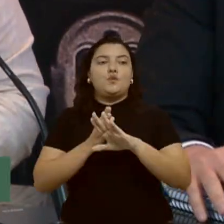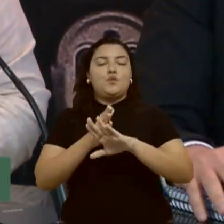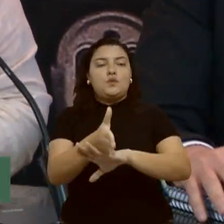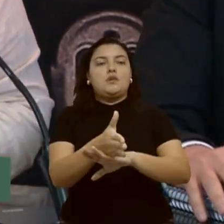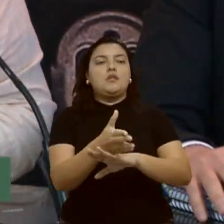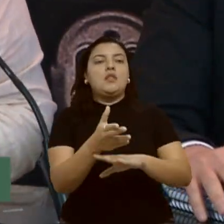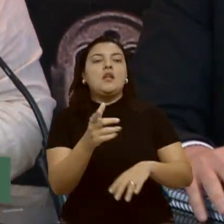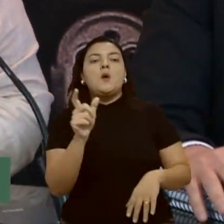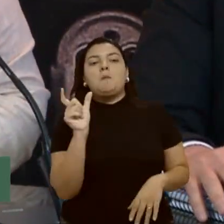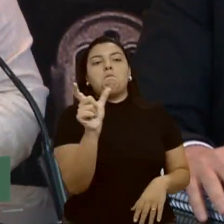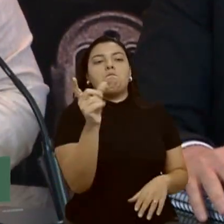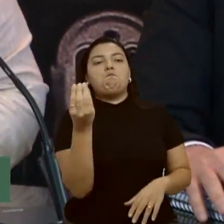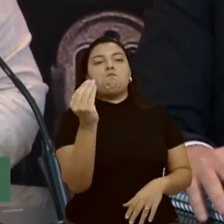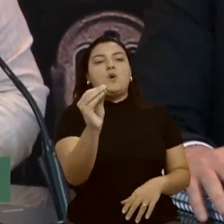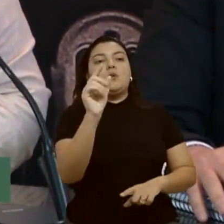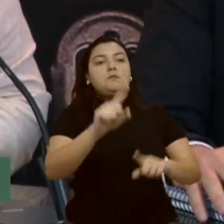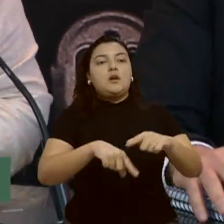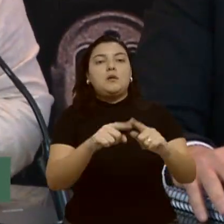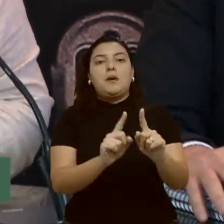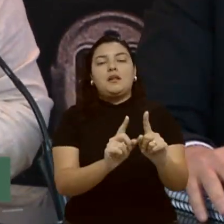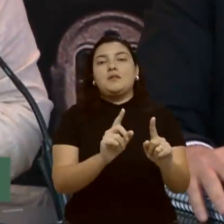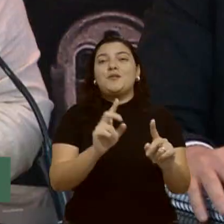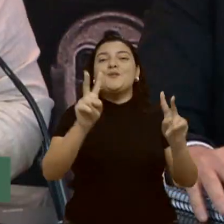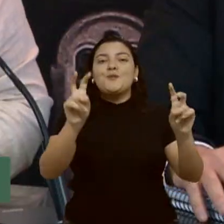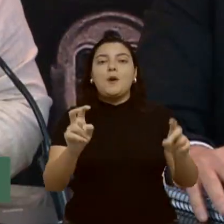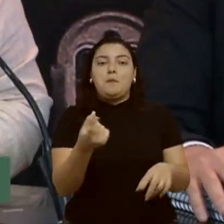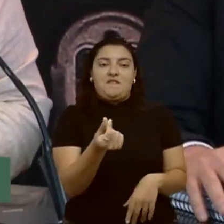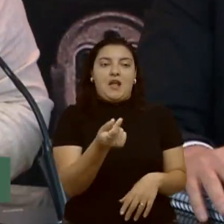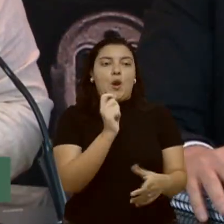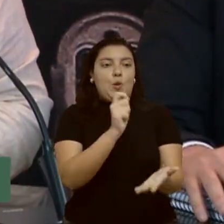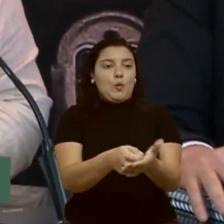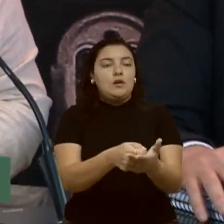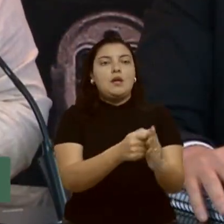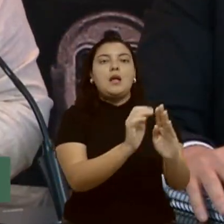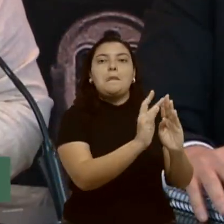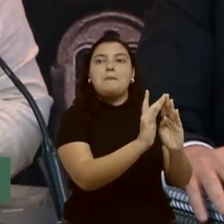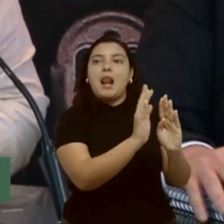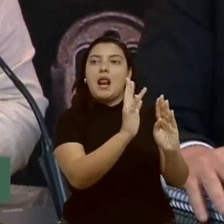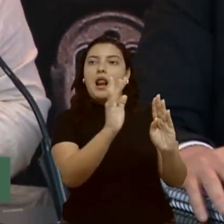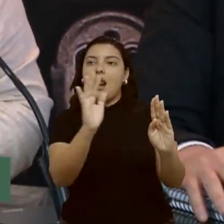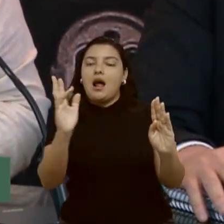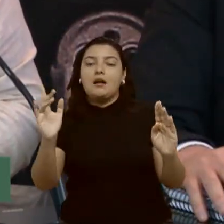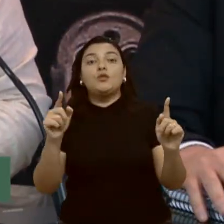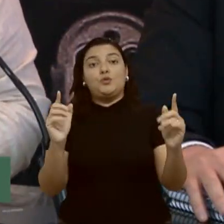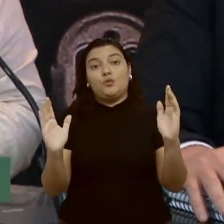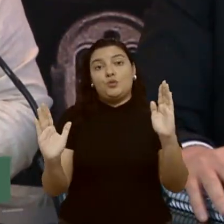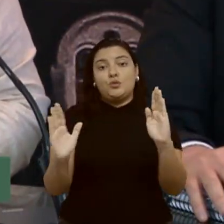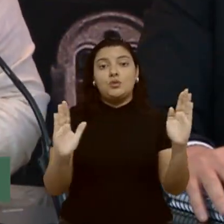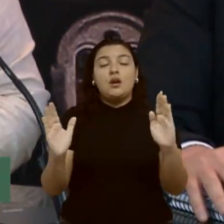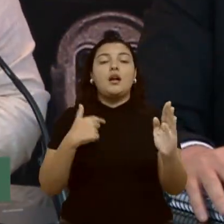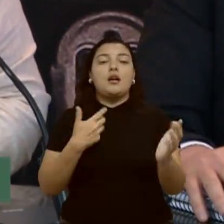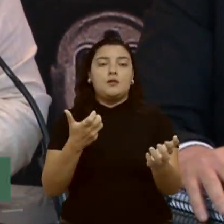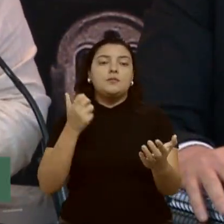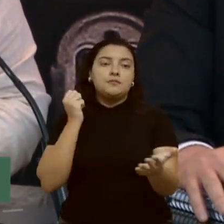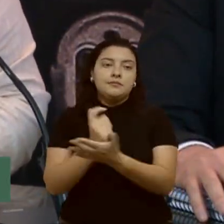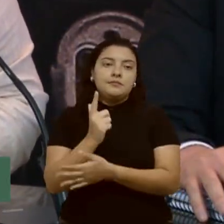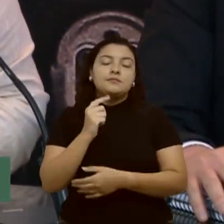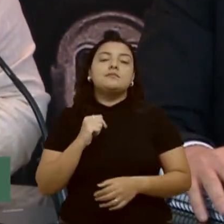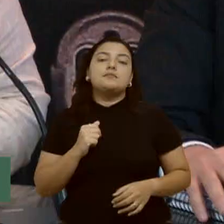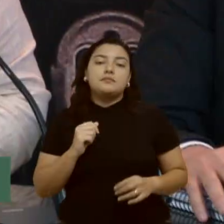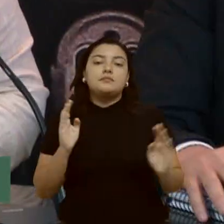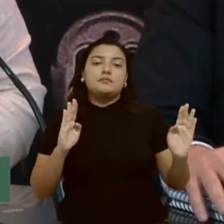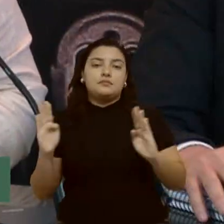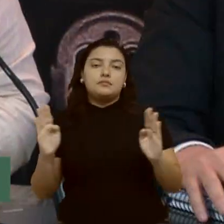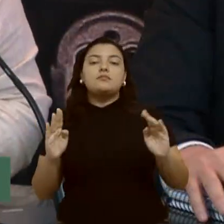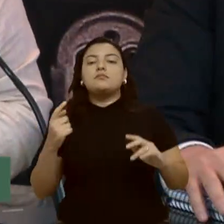o acompanhamento da evolução do preço daquele determinado produto específico que você quer tanto adquirir para esse período da